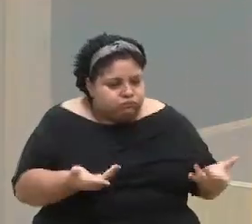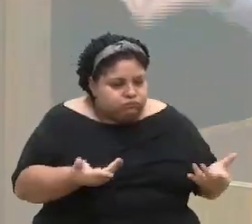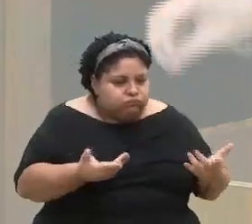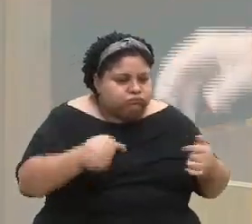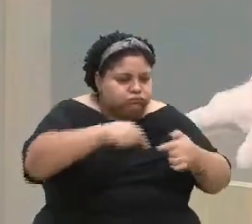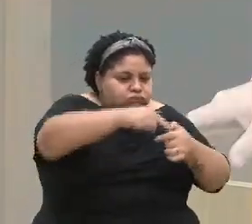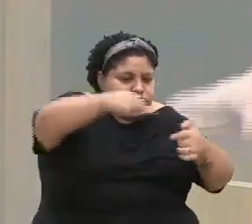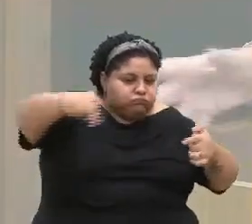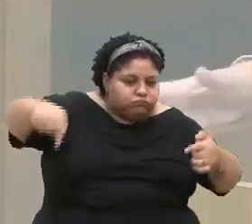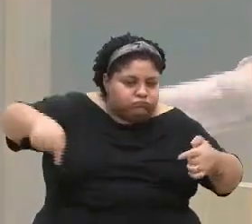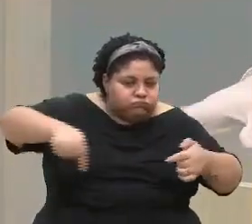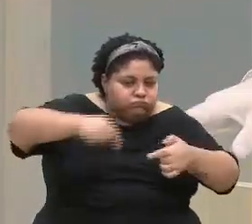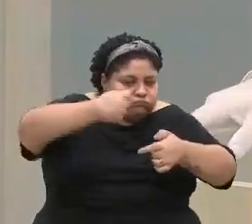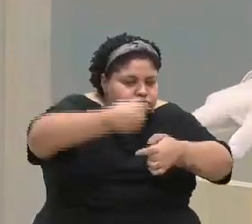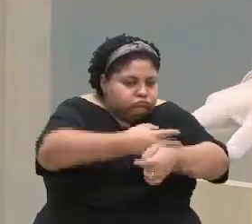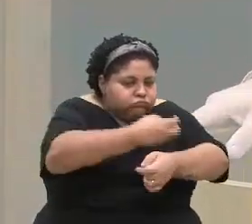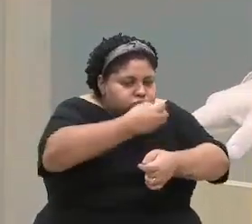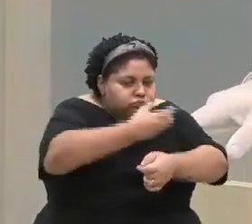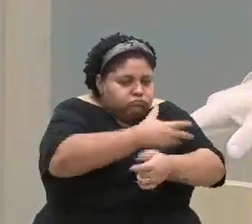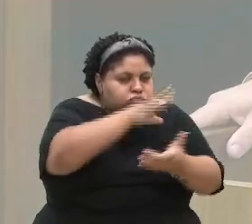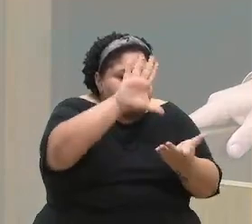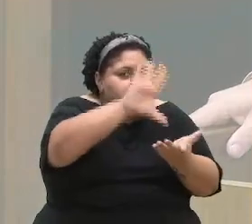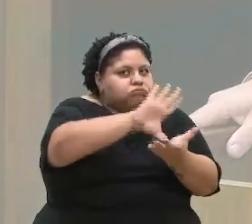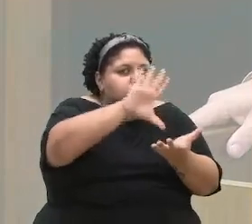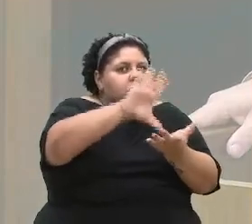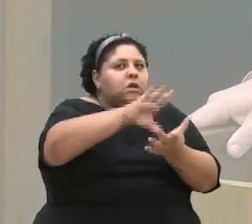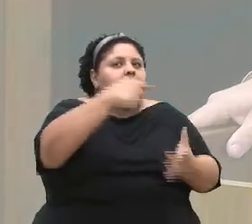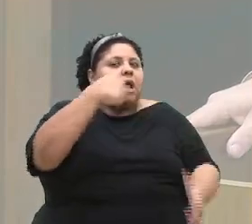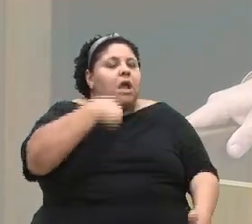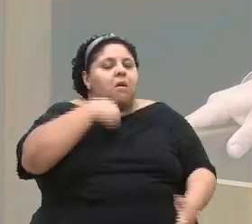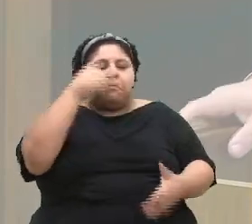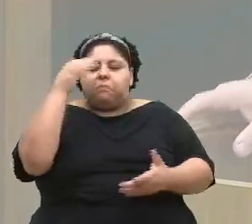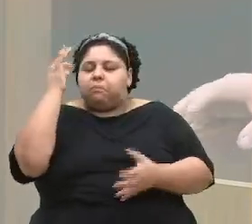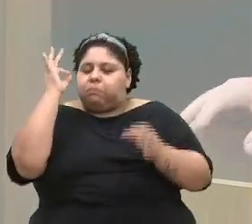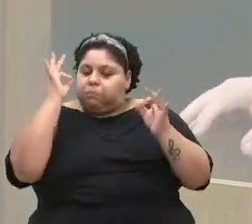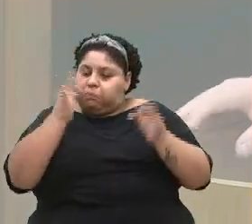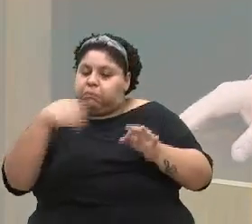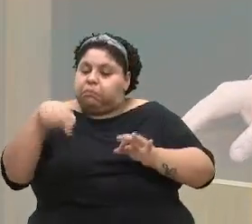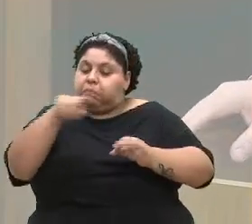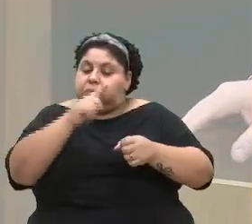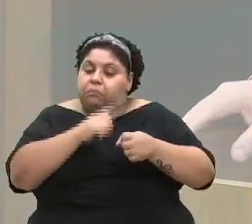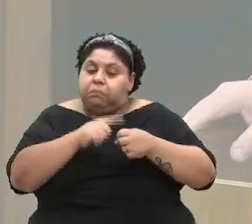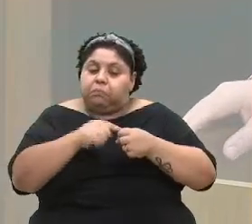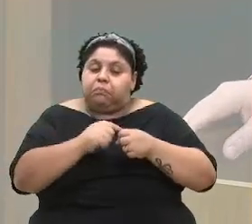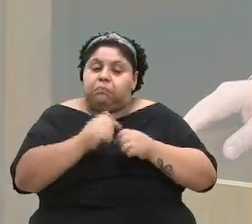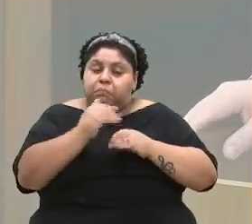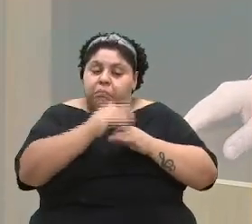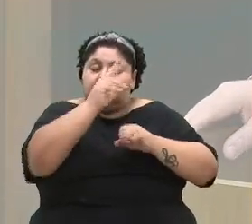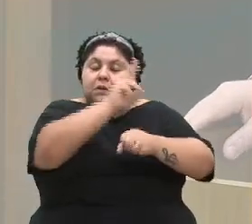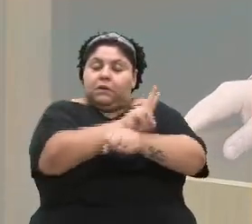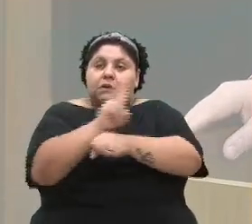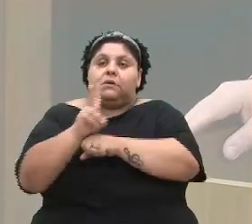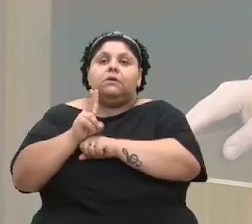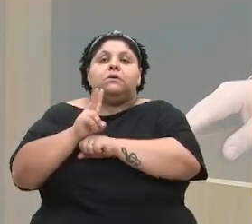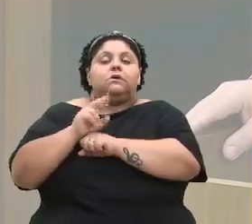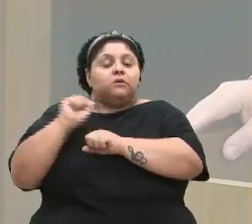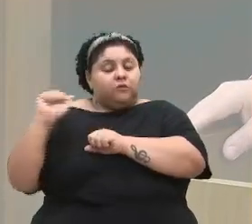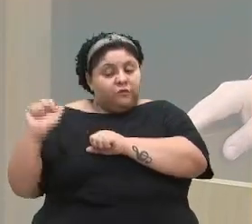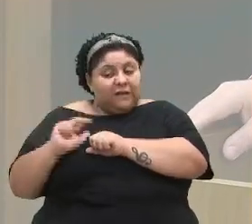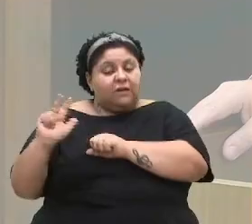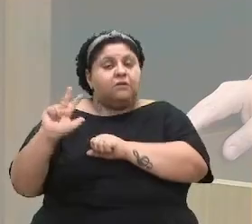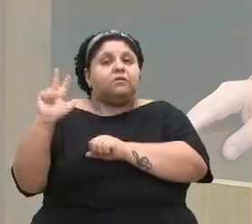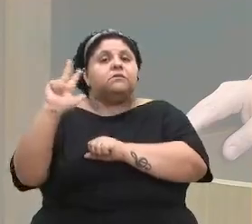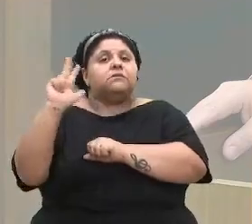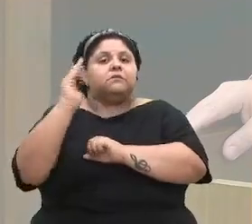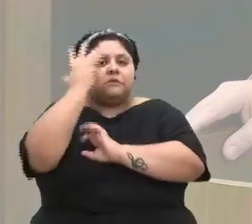com os canteiros, com as praças, eu tenho certeza que a nossa cidade fica muito mais bem cuidada, mais valorizada,